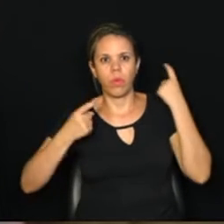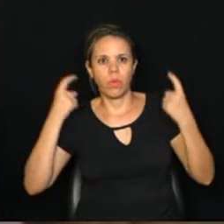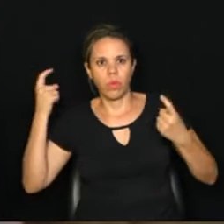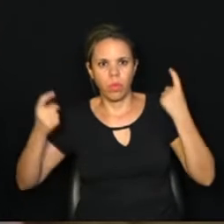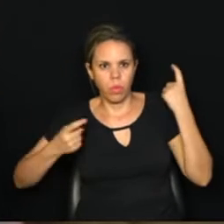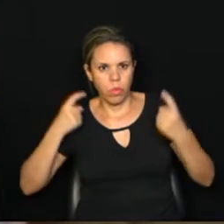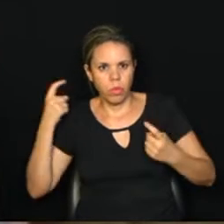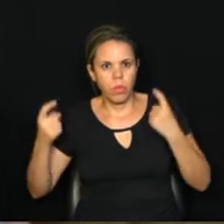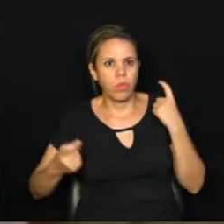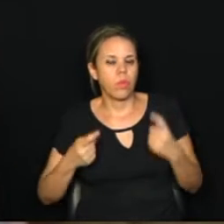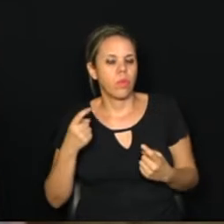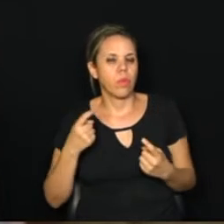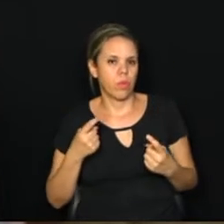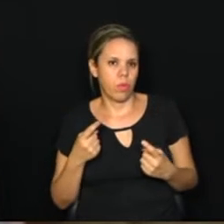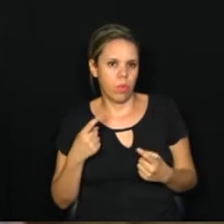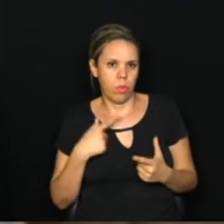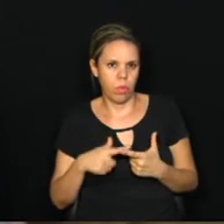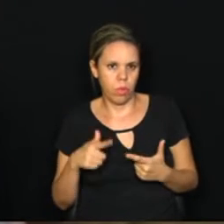a situação